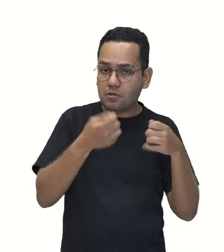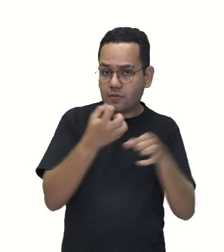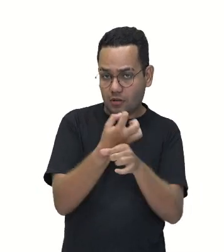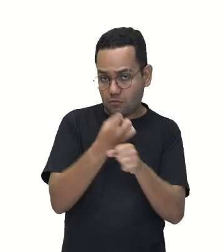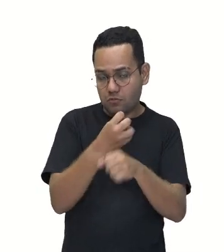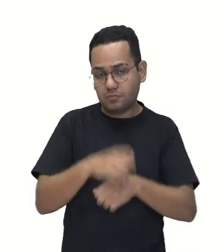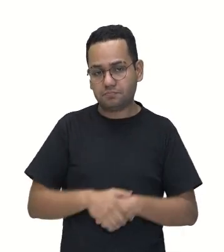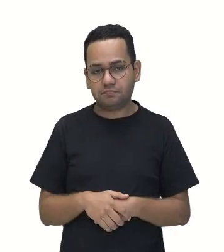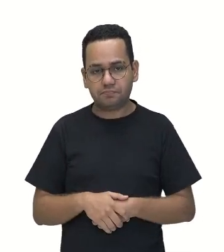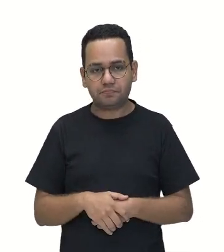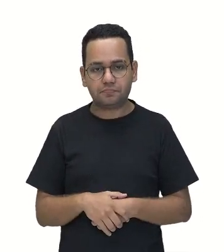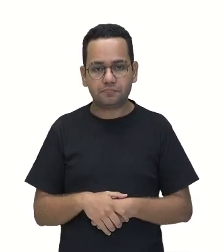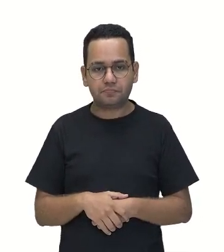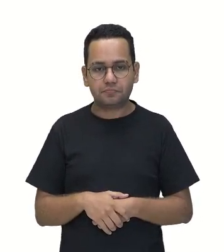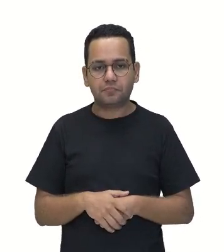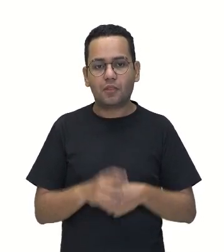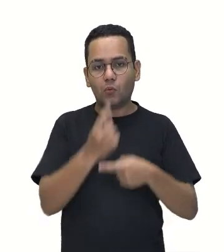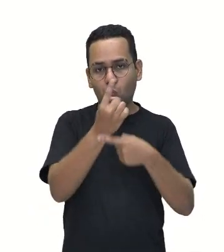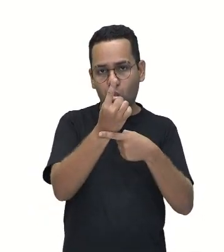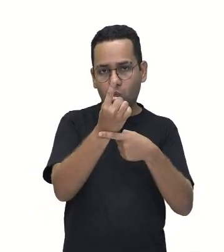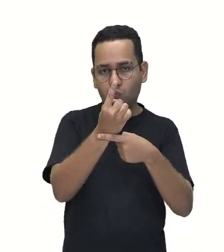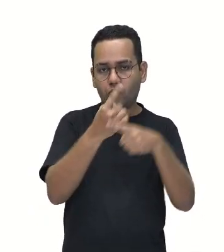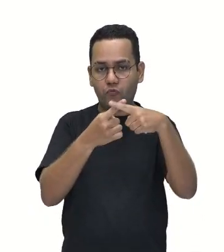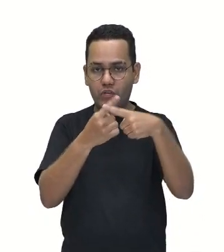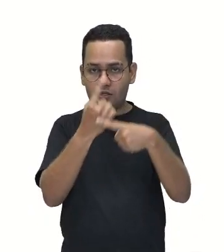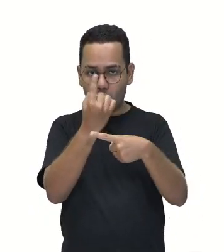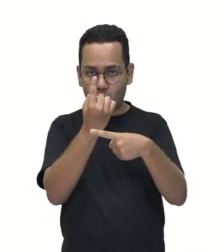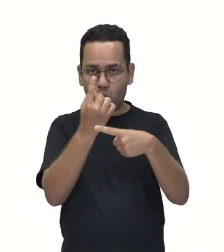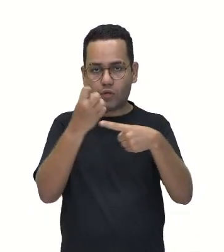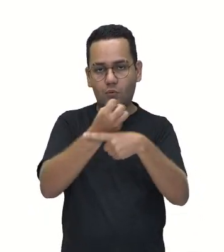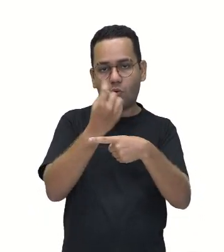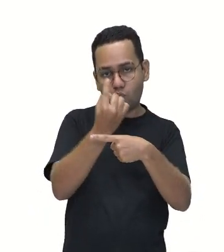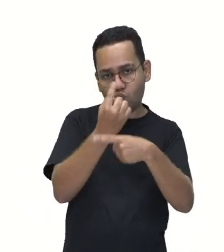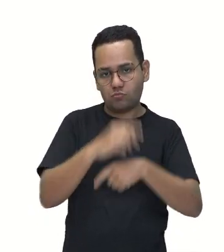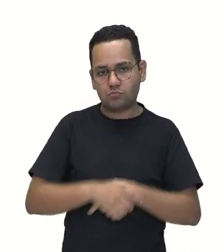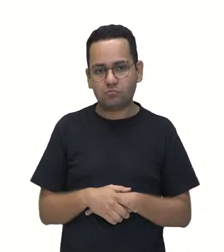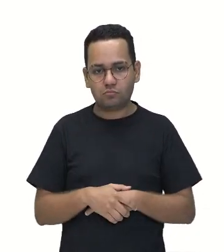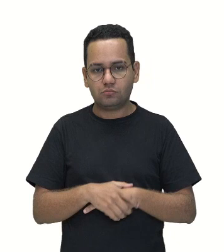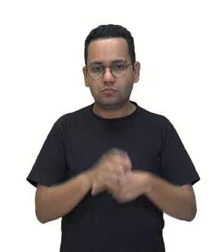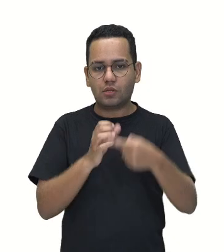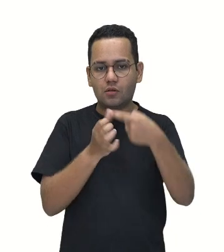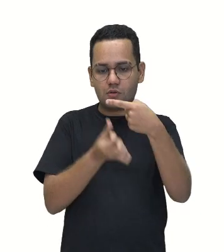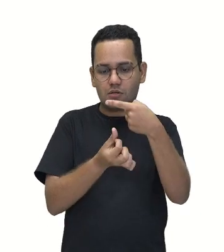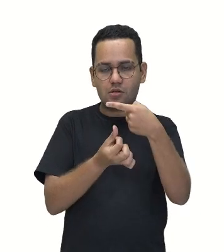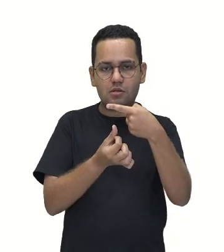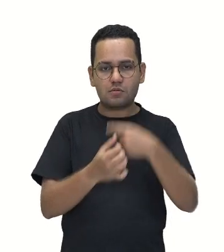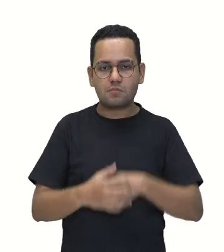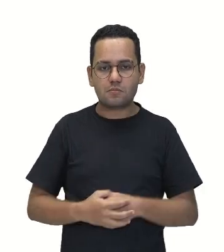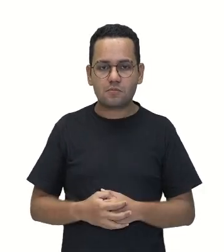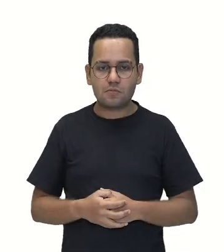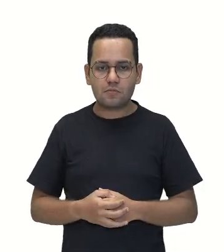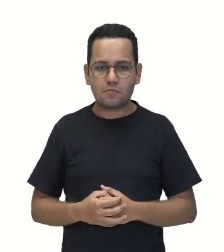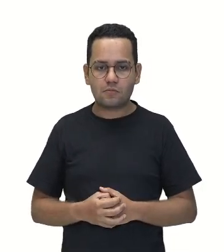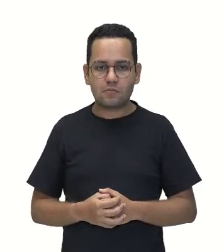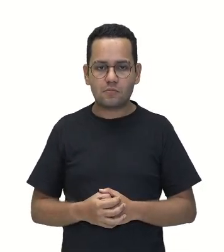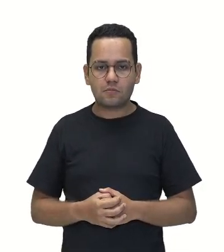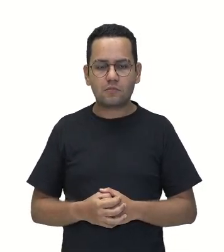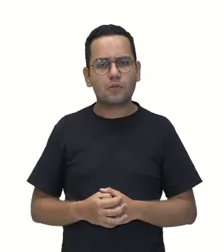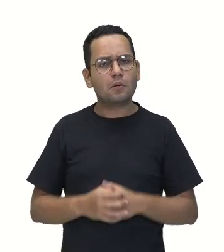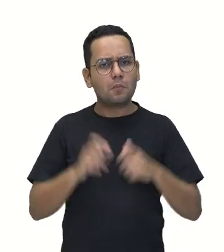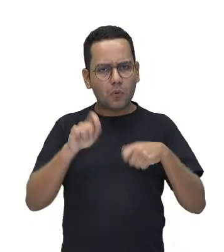elevado 2 = 1 sobre 6 tudo bem eu poderia fazer de outra